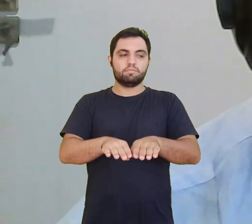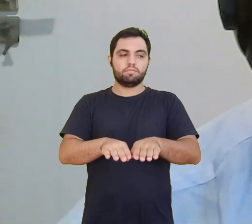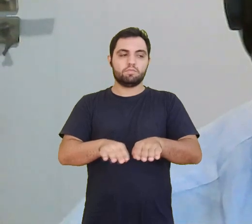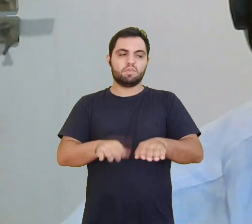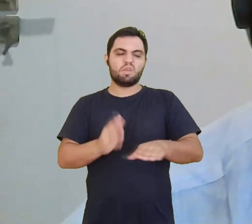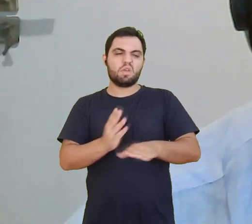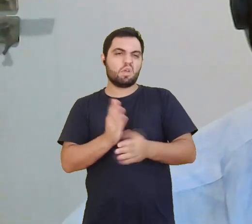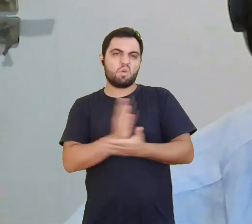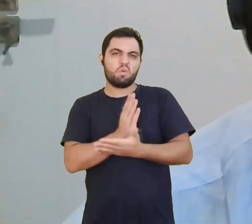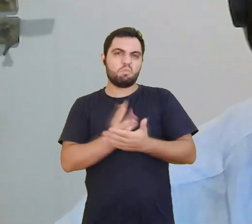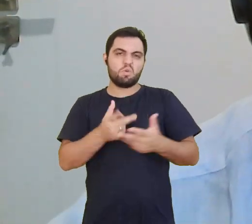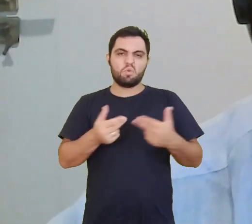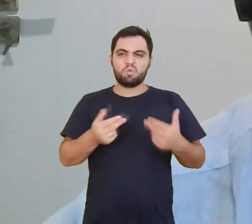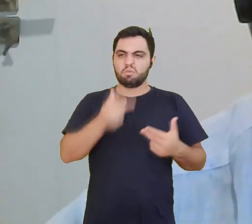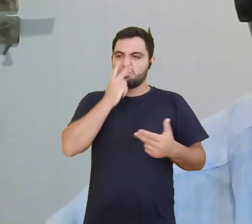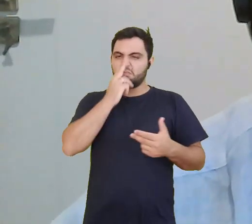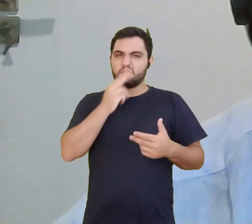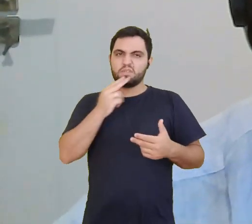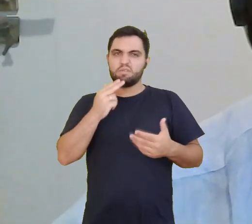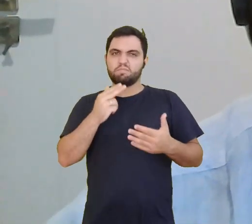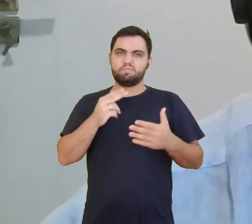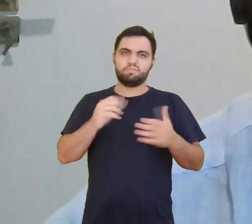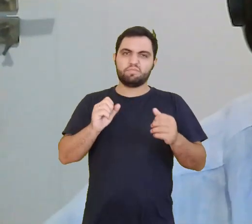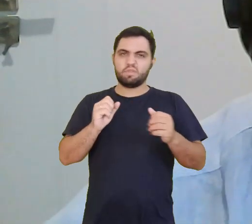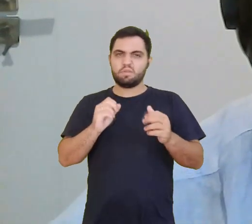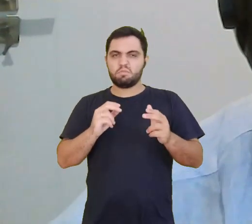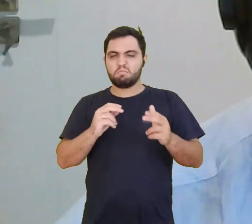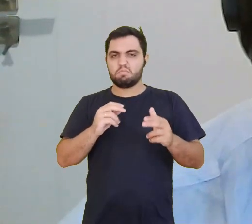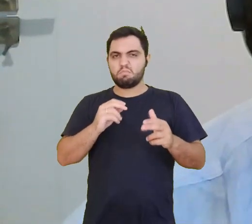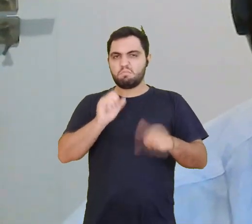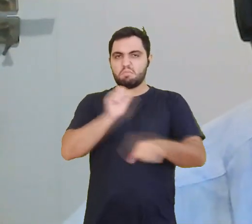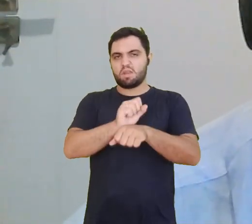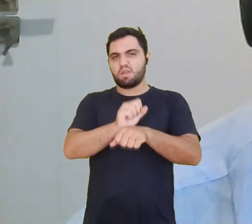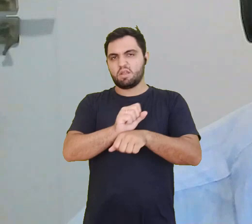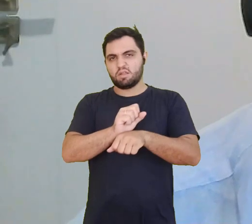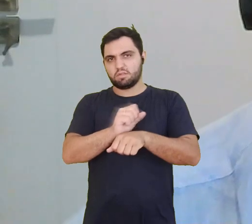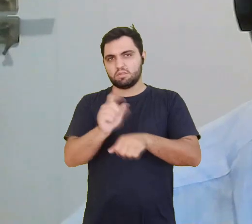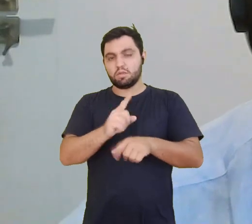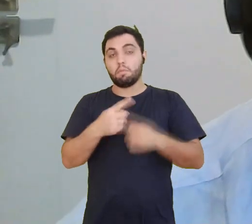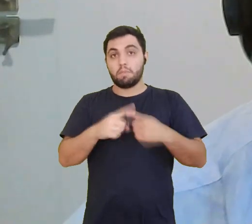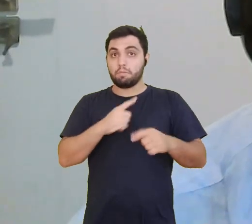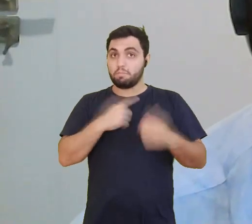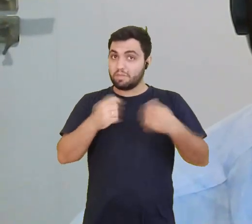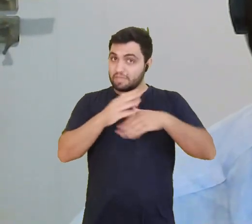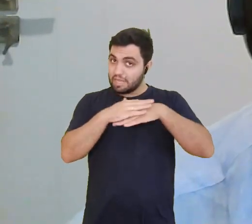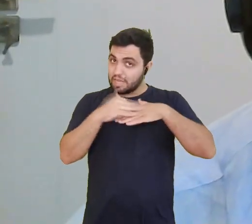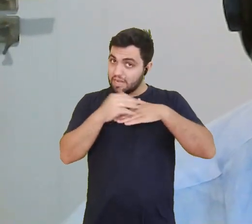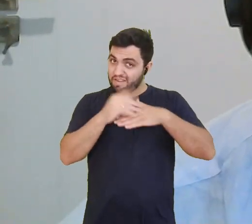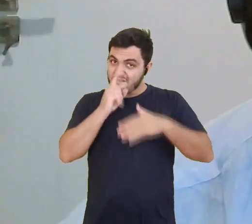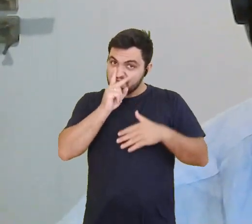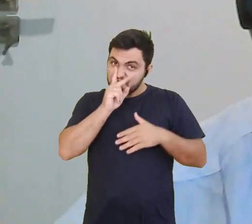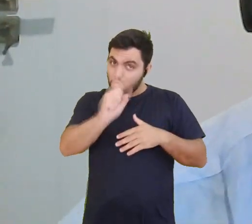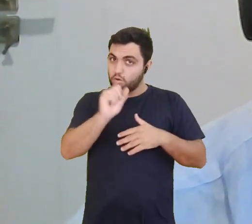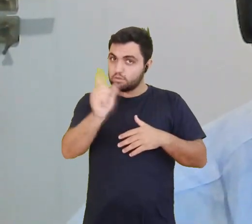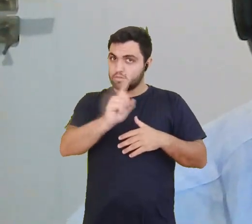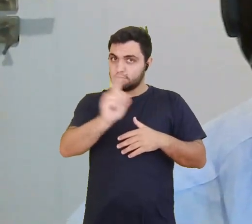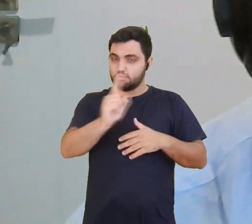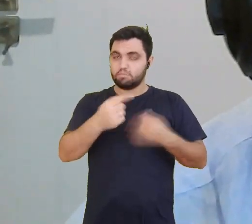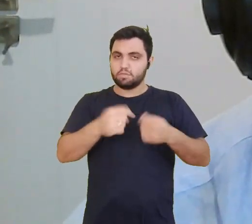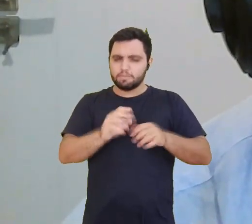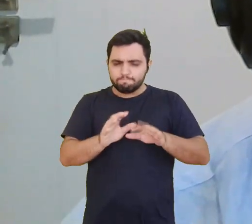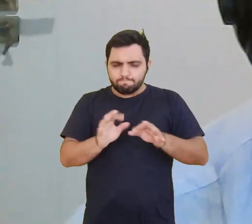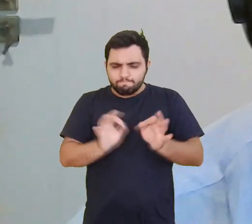situações de estar presa, né? Eu soltei um pouquinho assim, mas com muito carinho, né? Nada de fazer com força. E aí eu